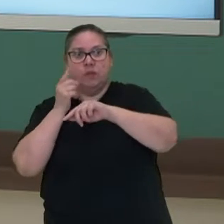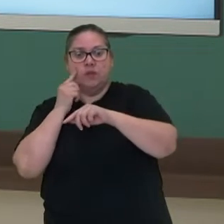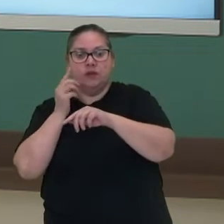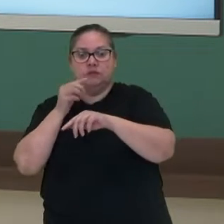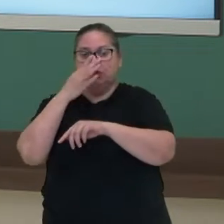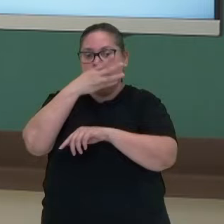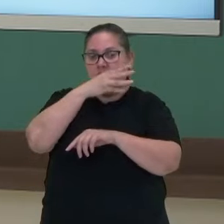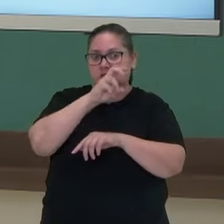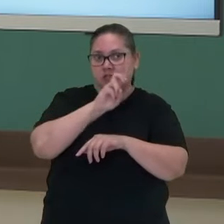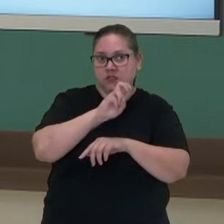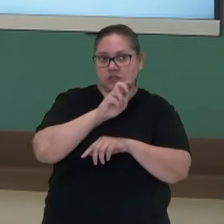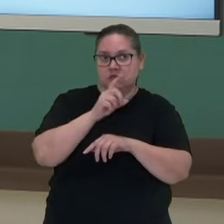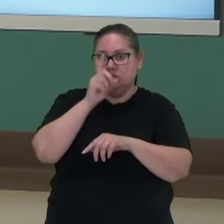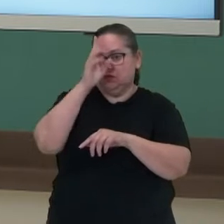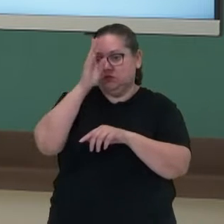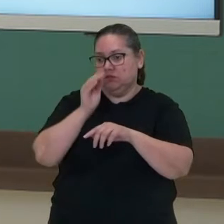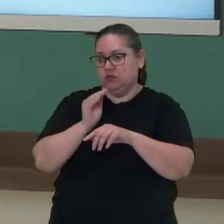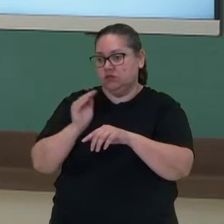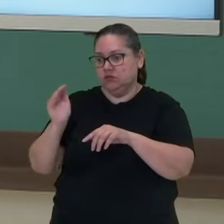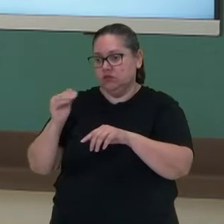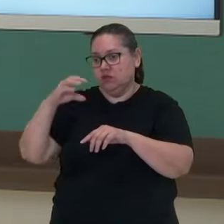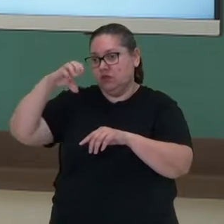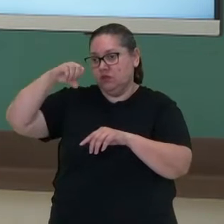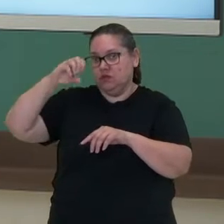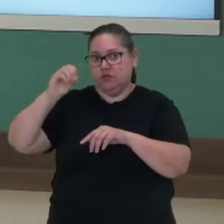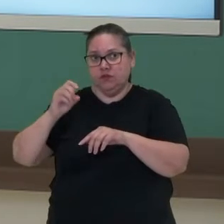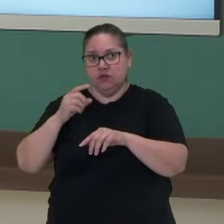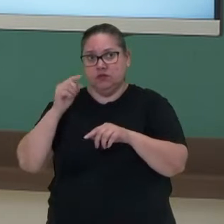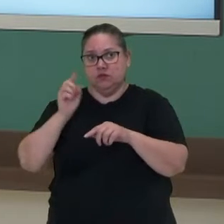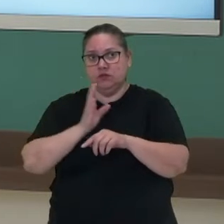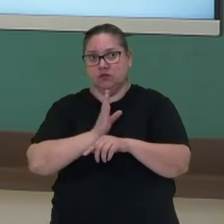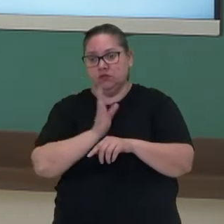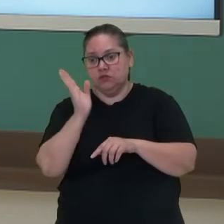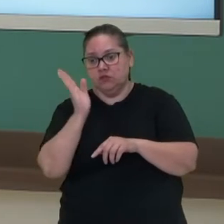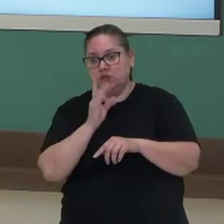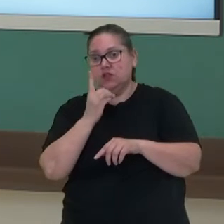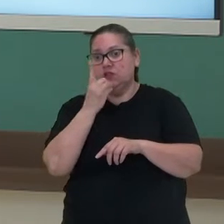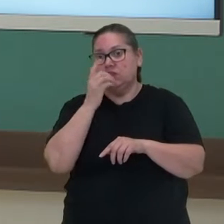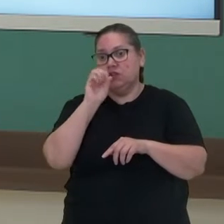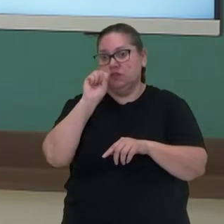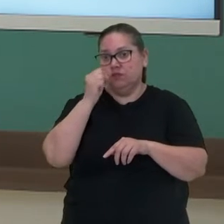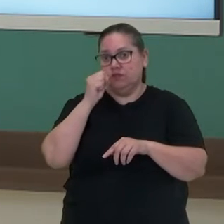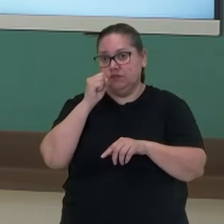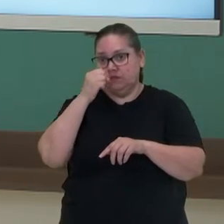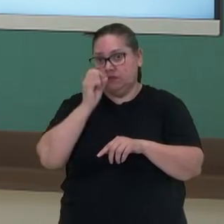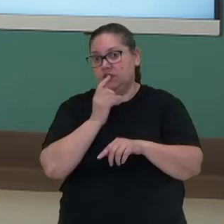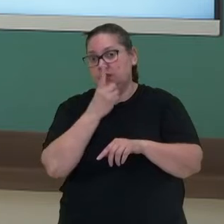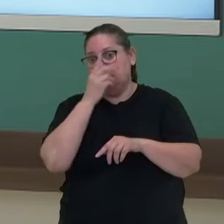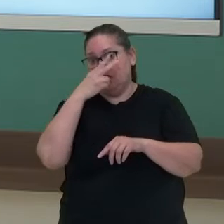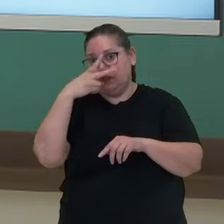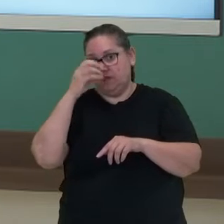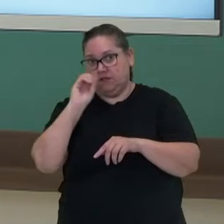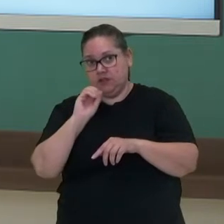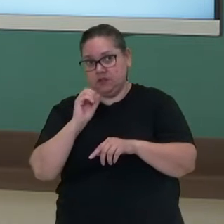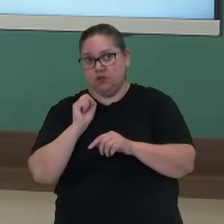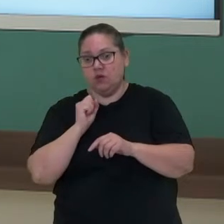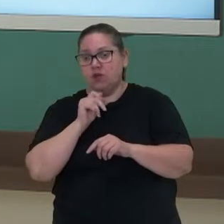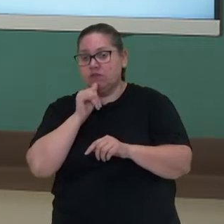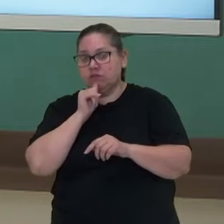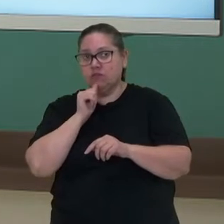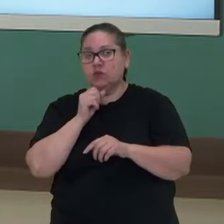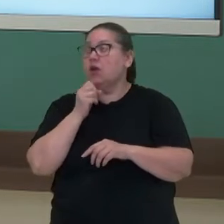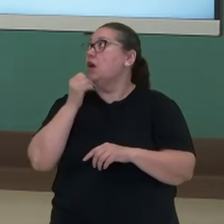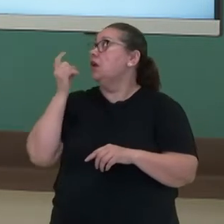45 graus, esse espaço 90, esse espaço 120, ok? Então, alguns